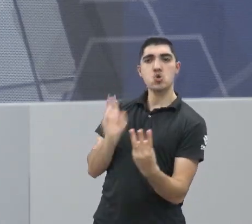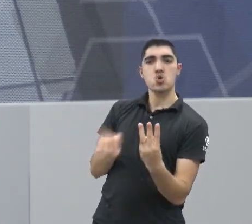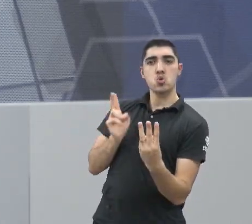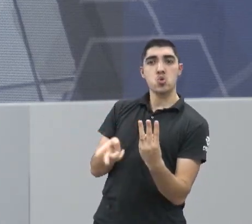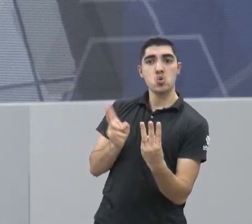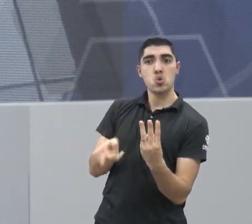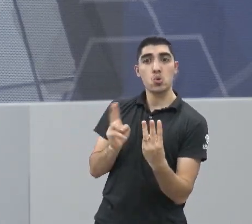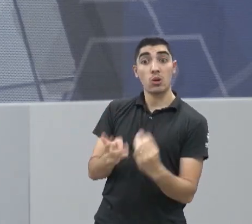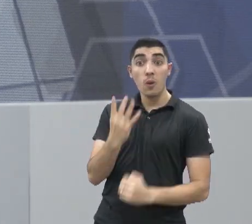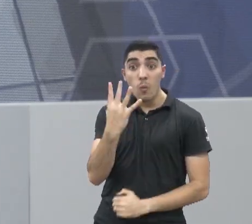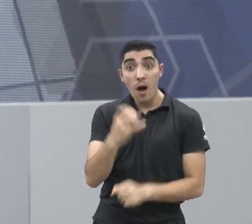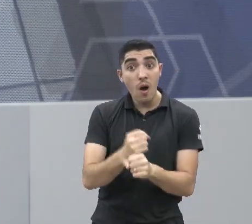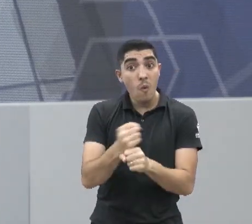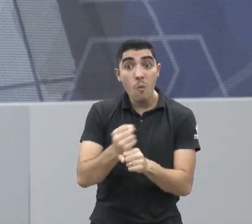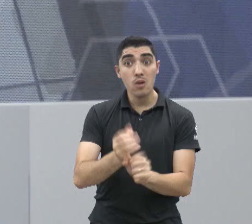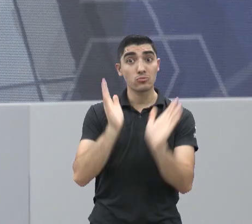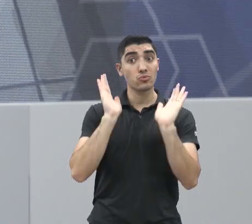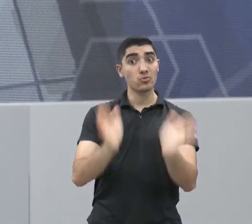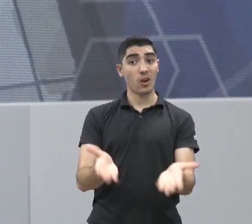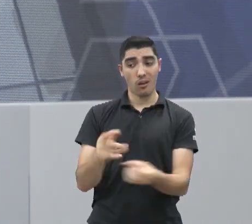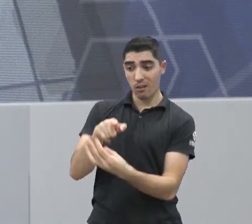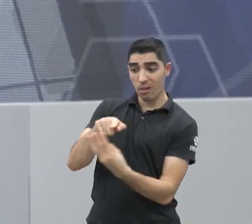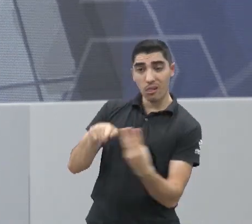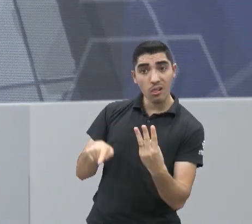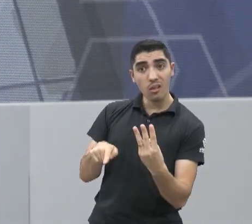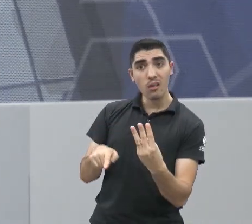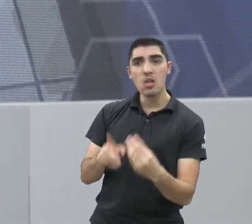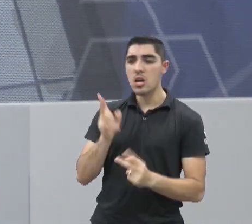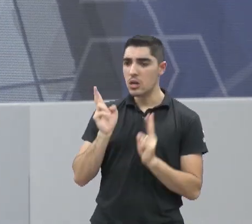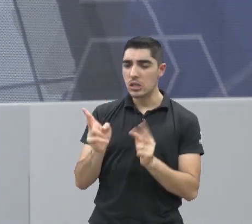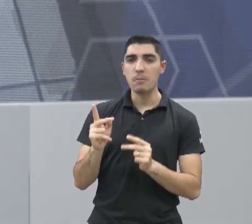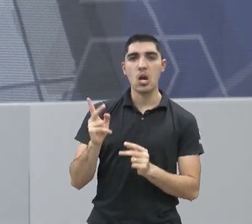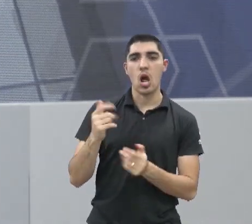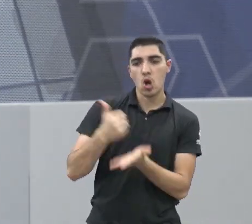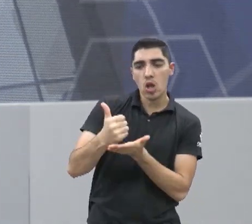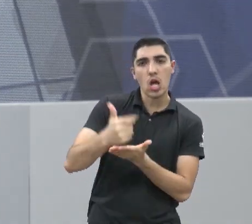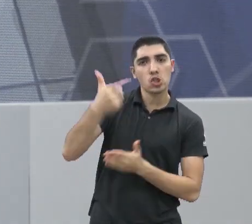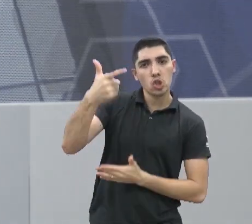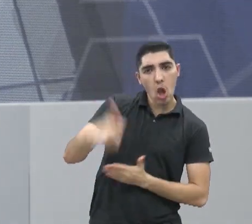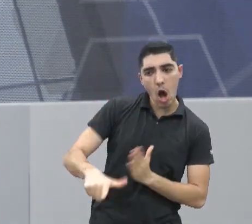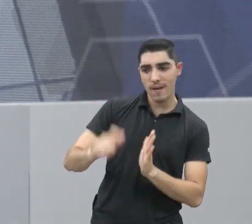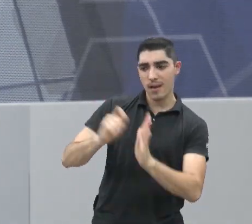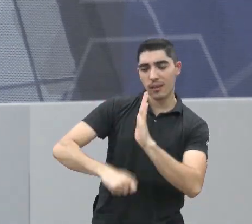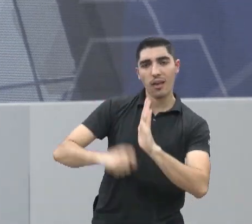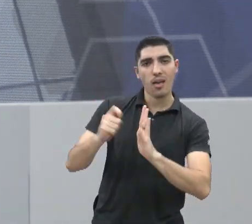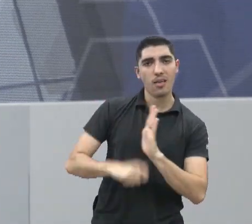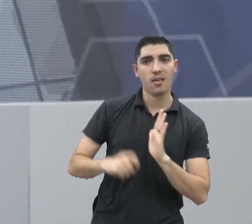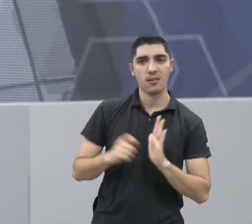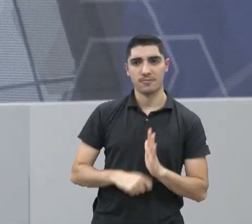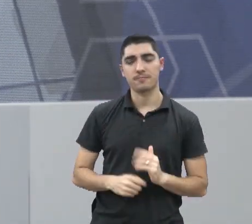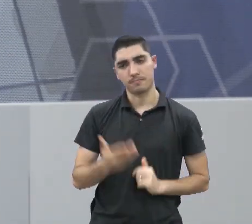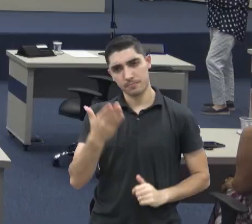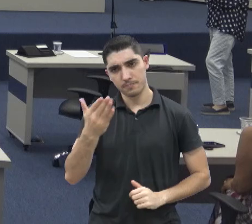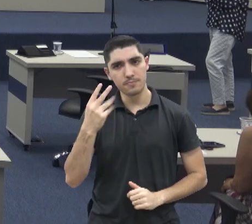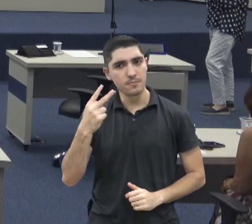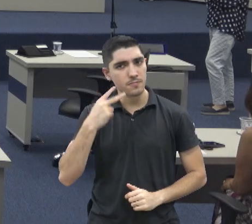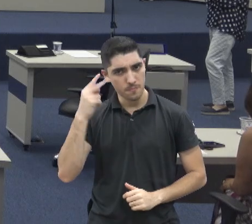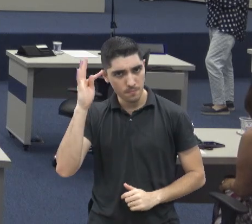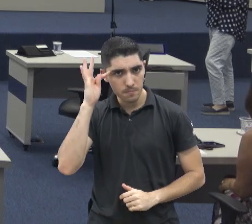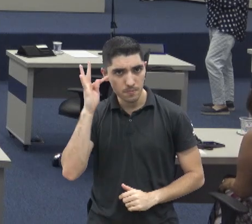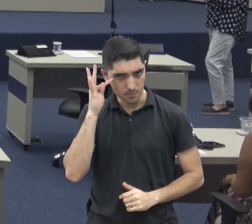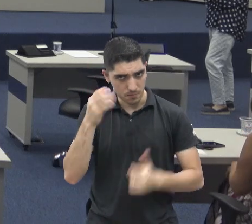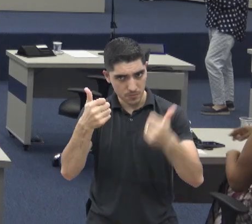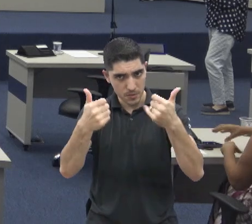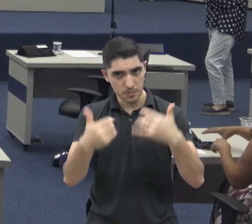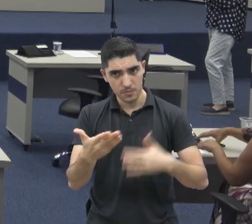anos que está aí só renovando o contrato. A parte do vereador Tomás, já